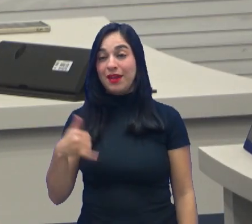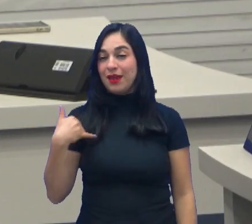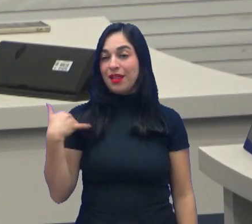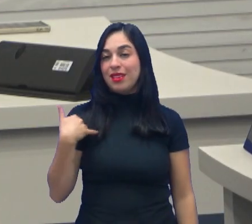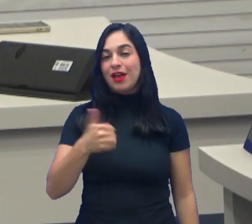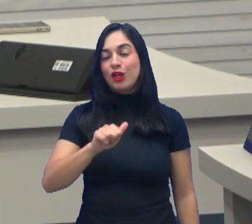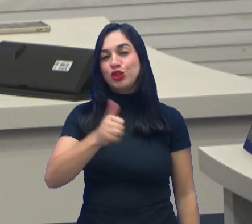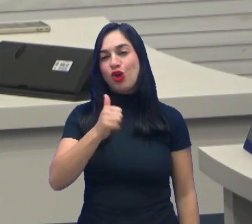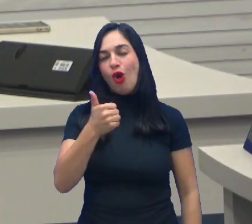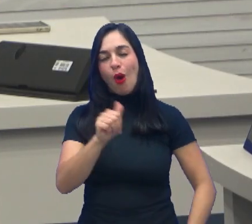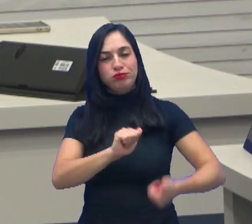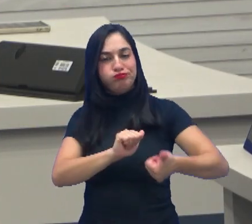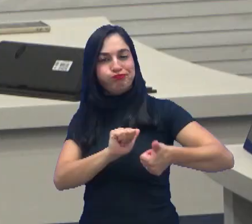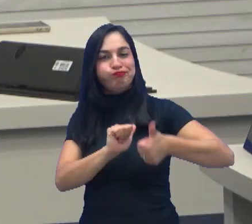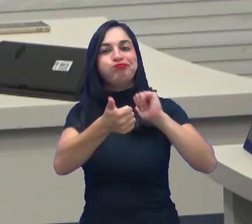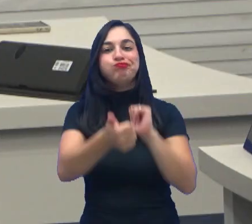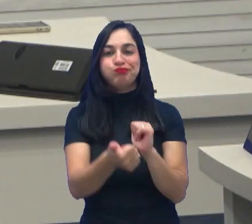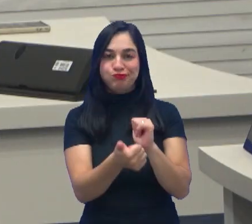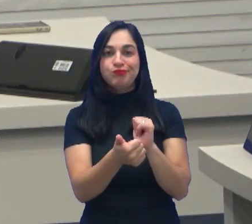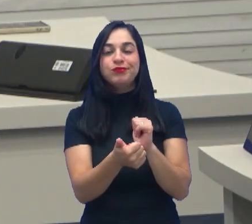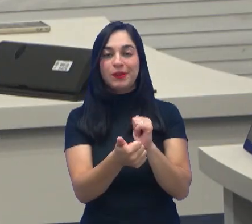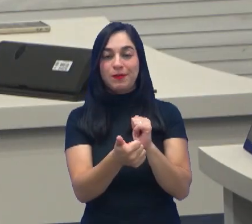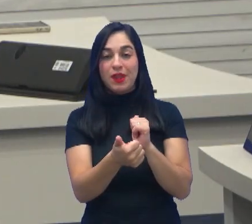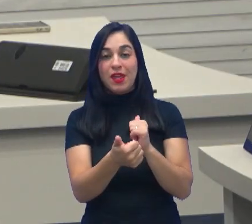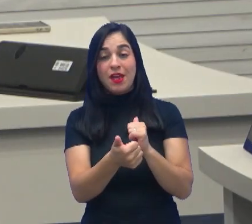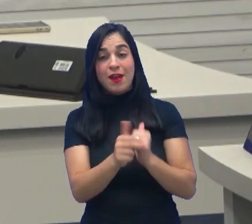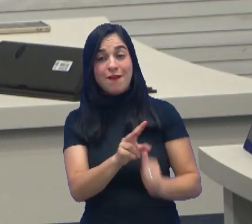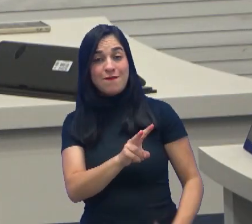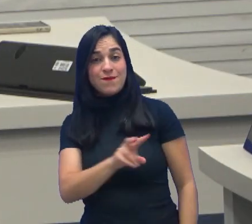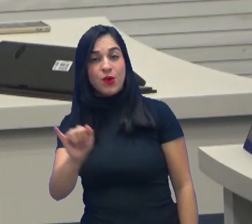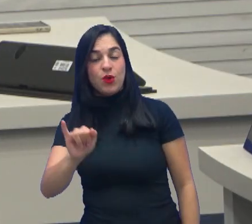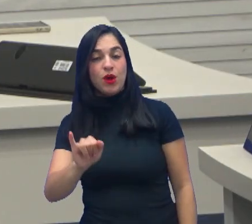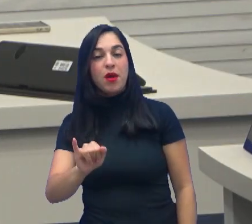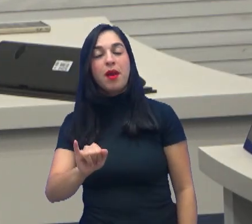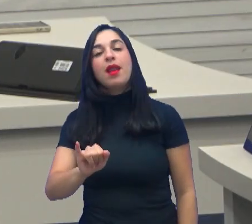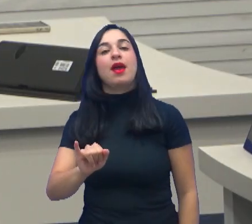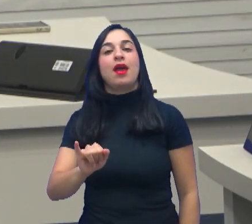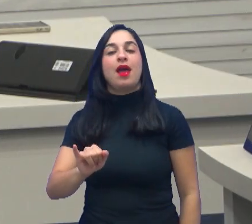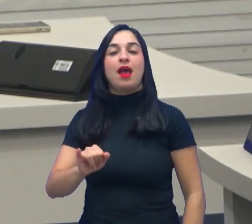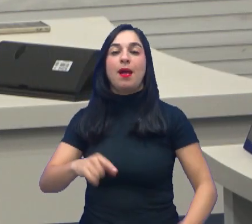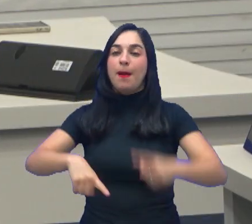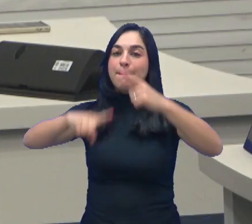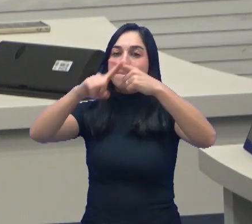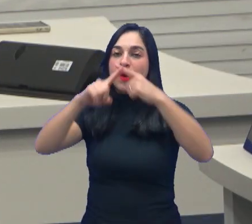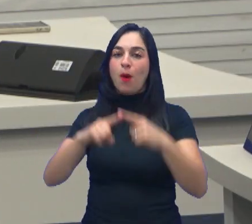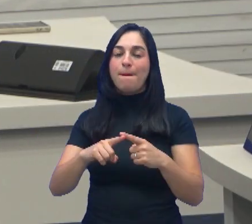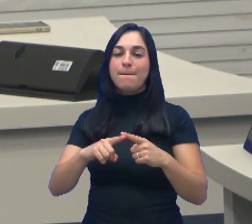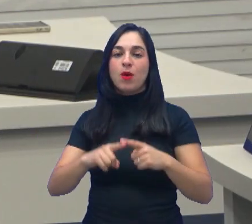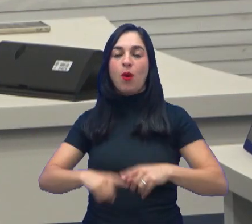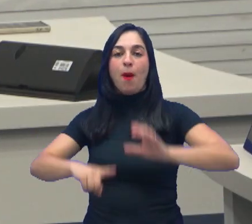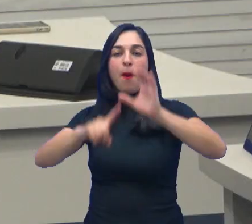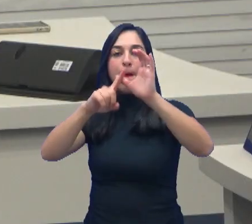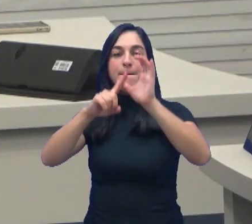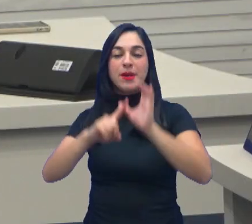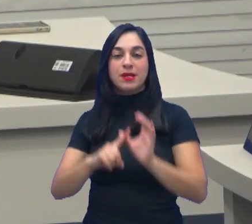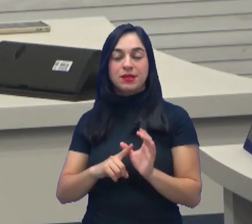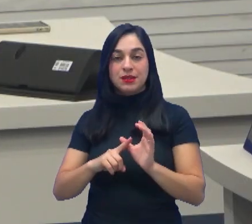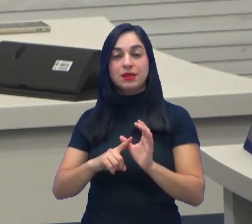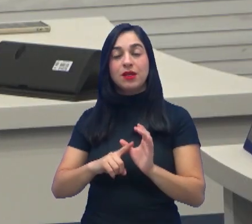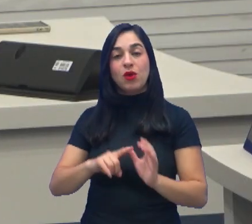que levou o nome da nossa cidade para uma competição internacional em Dublin, na Irlanda, e se